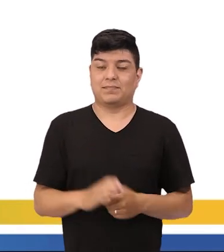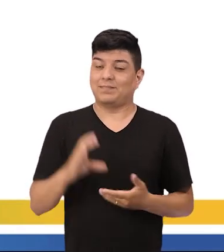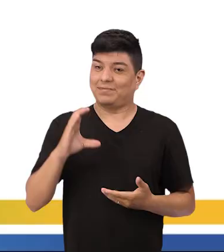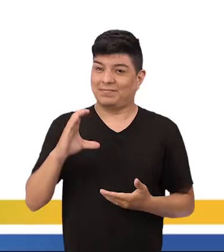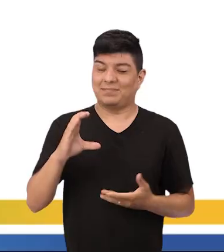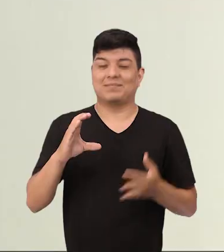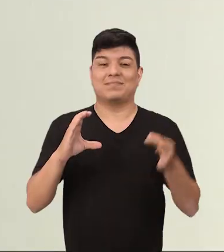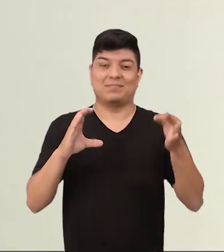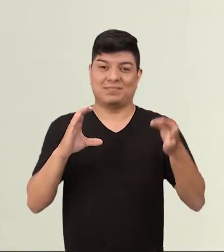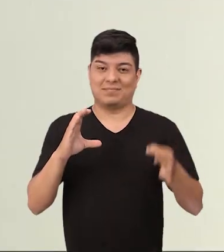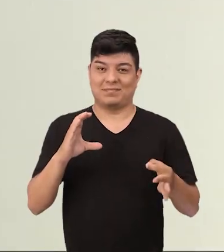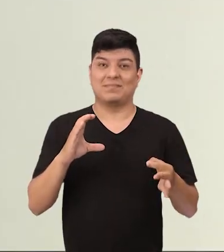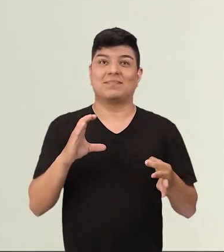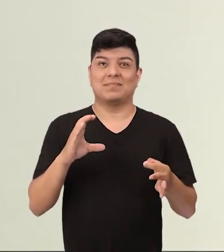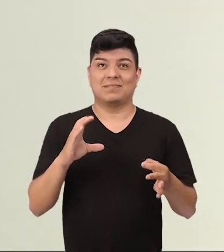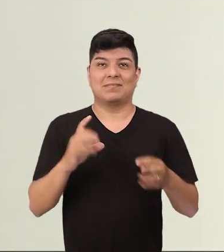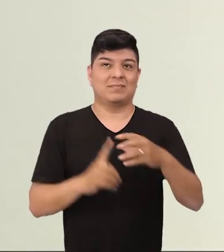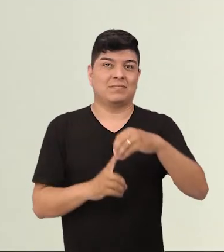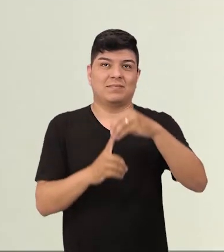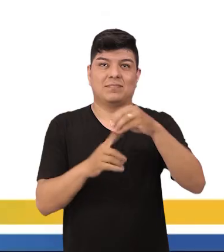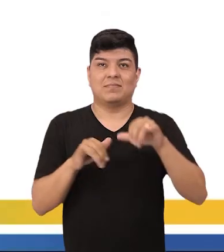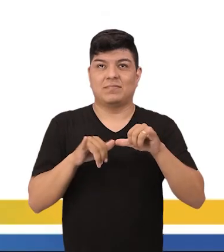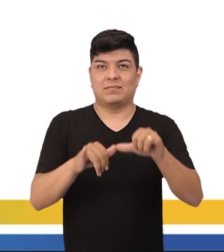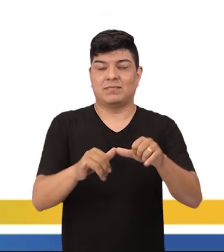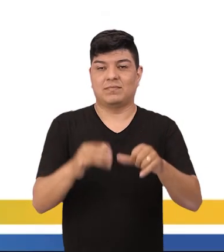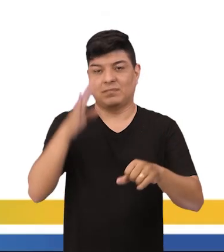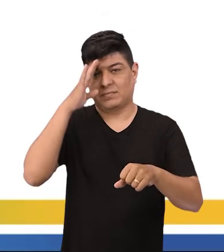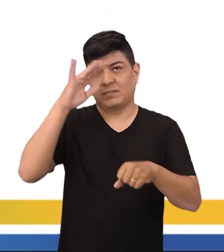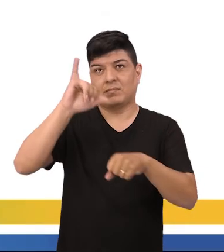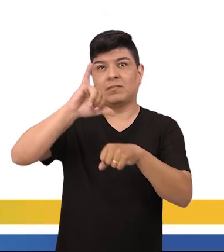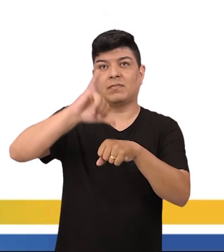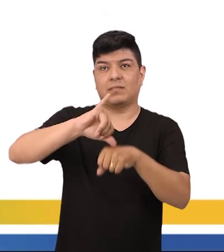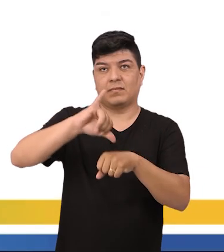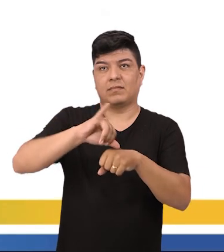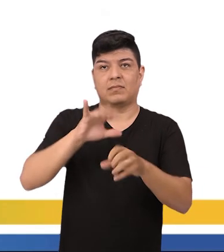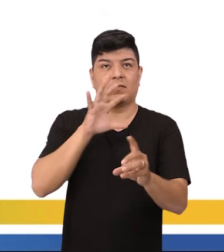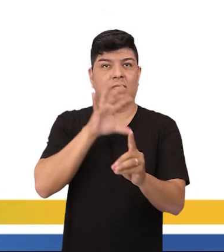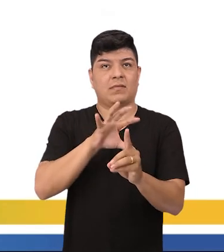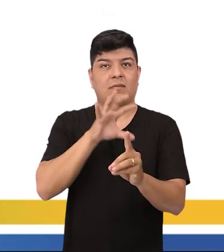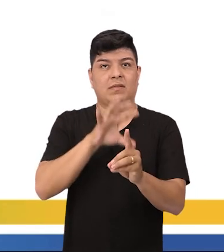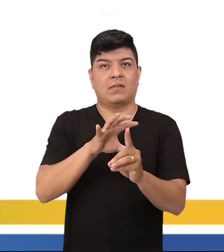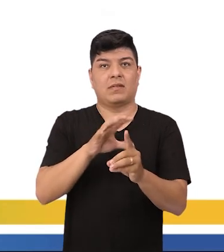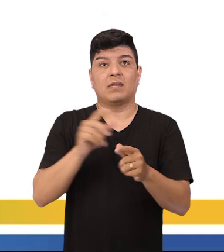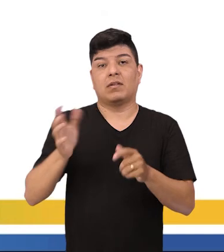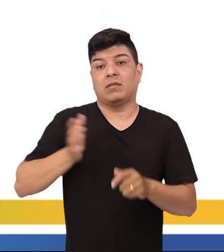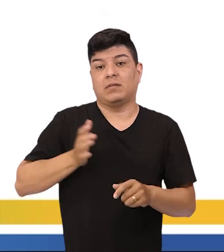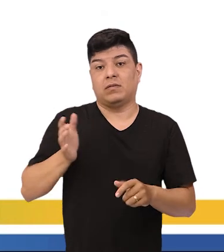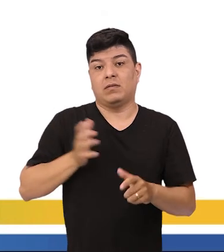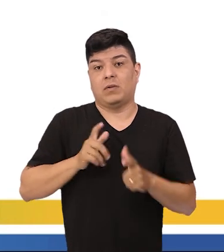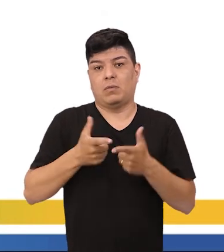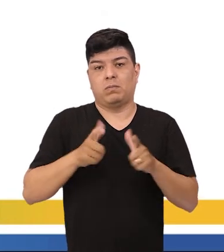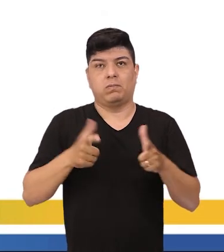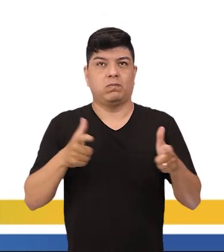a C, o monopólio comercial metropolitano e sua influência no aquecimento